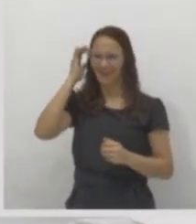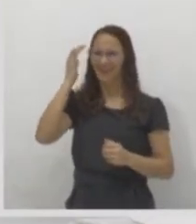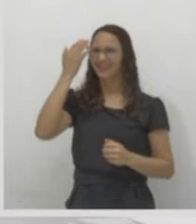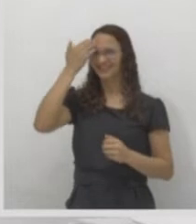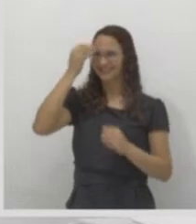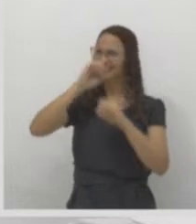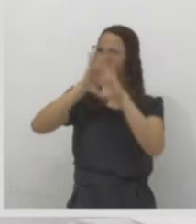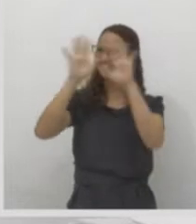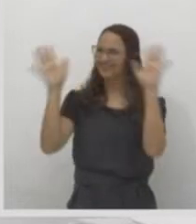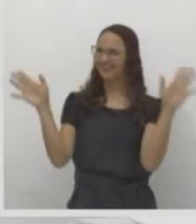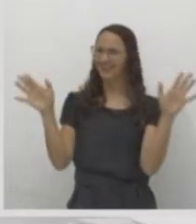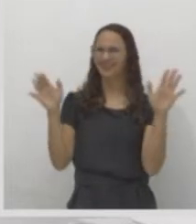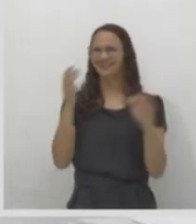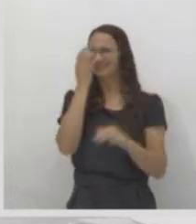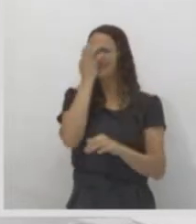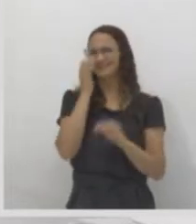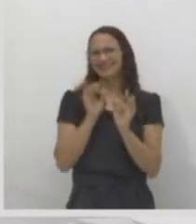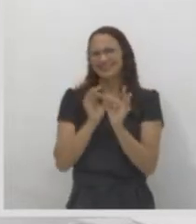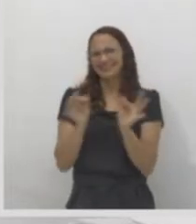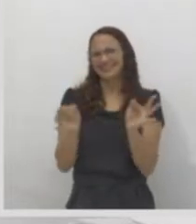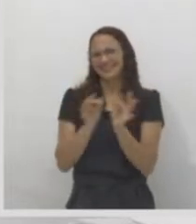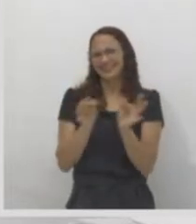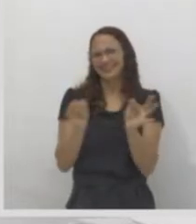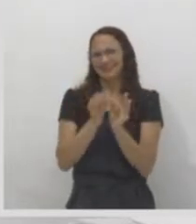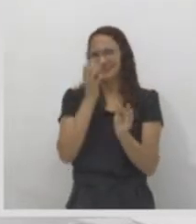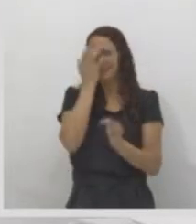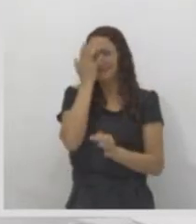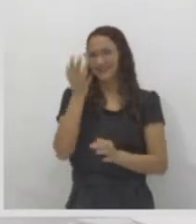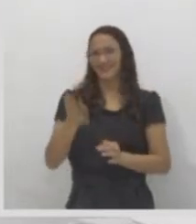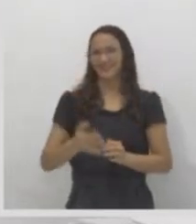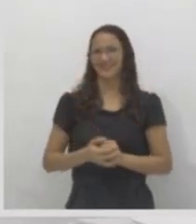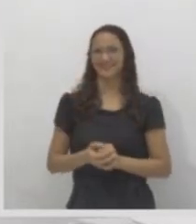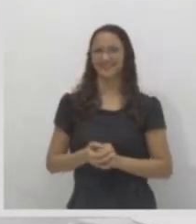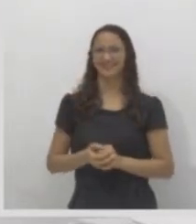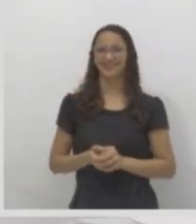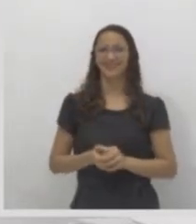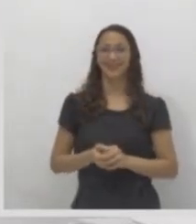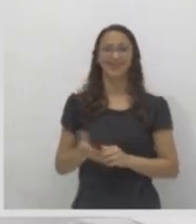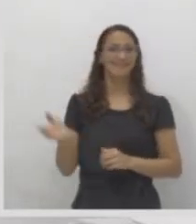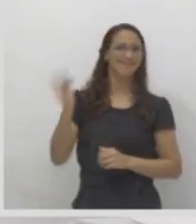bem simples. Vamos brincar com os números.